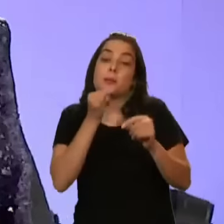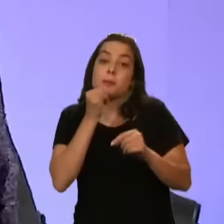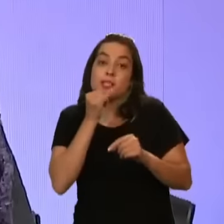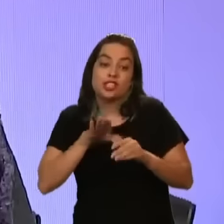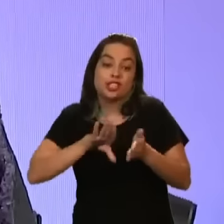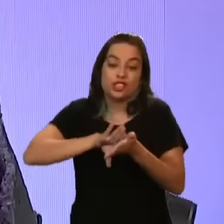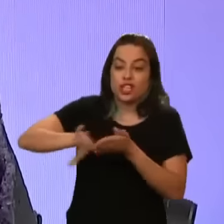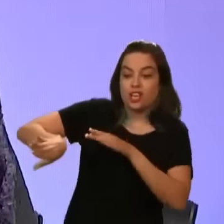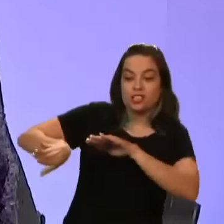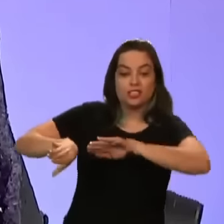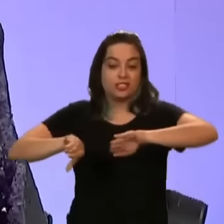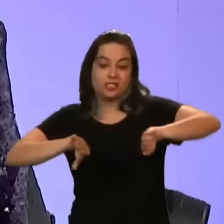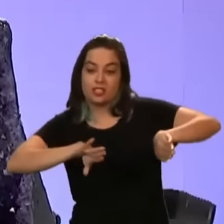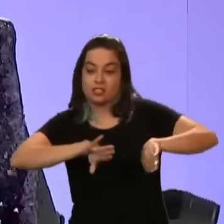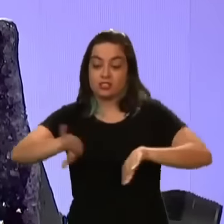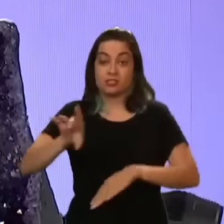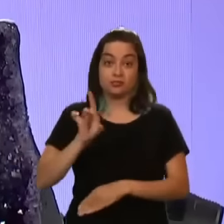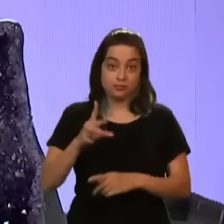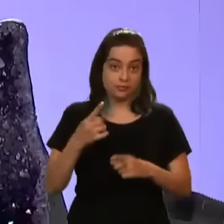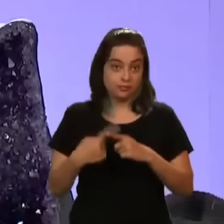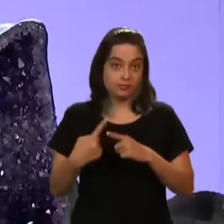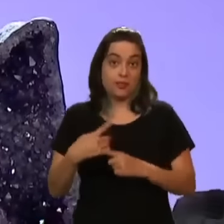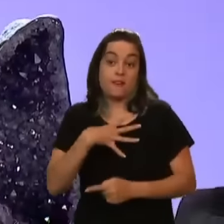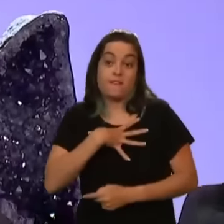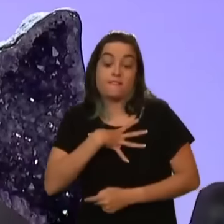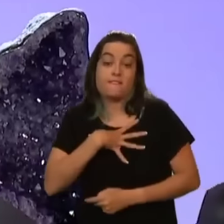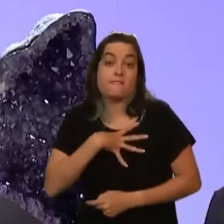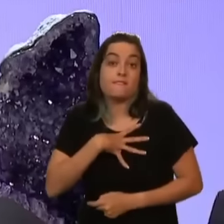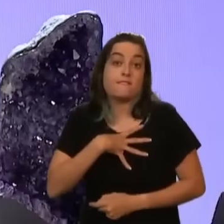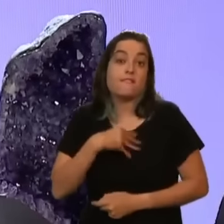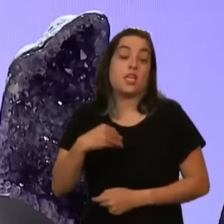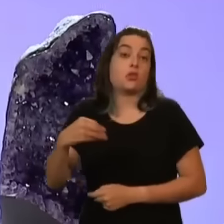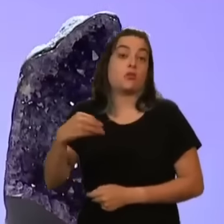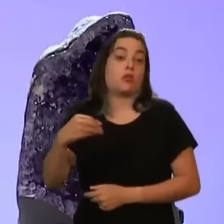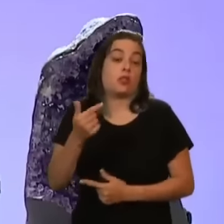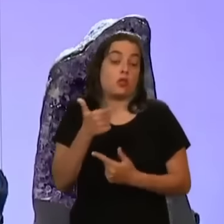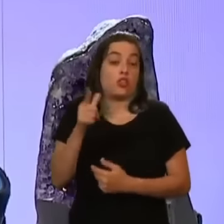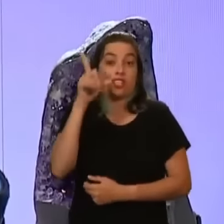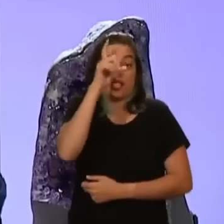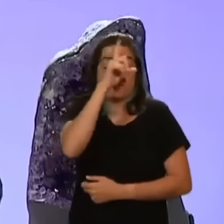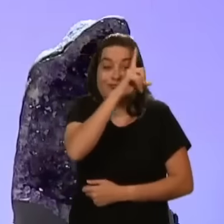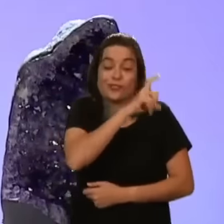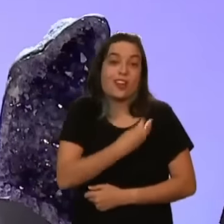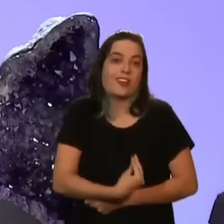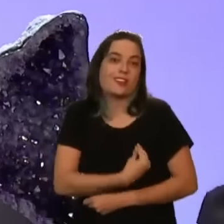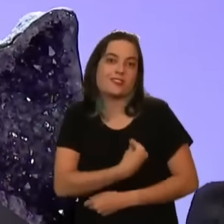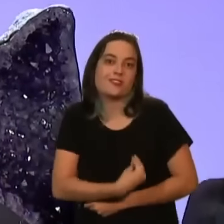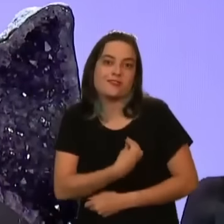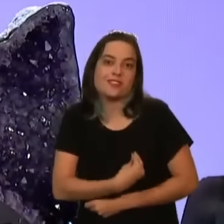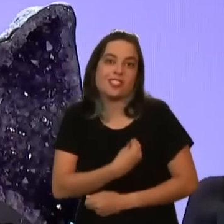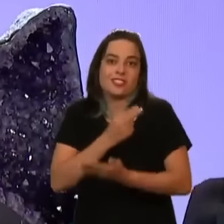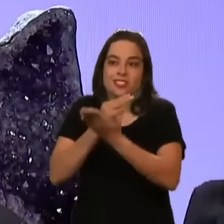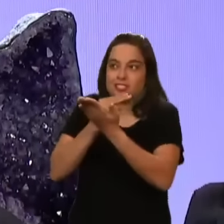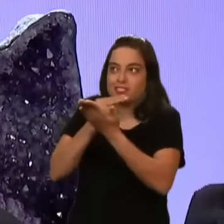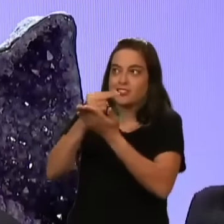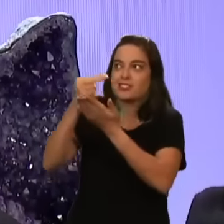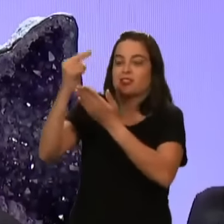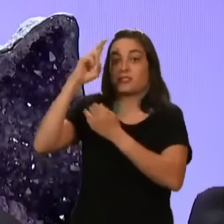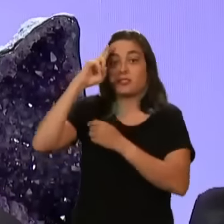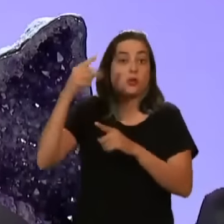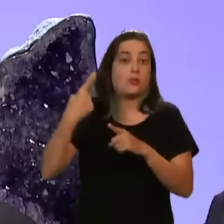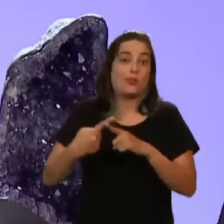caminho, né? Porque os nossos filhos não têm tanta dificuldade de viver a santidade do Senhor, porque